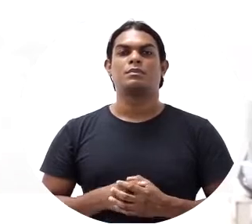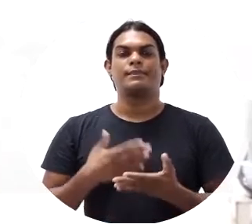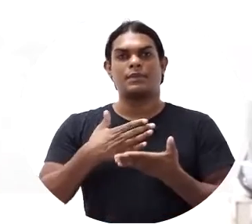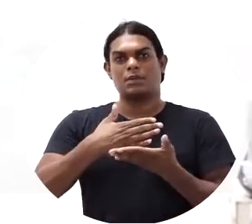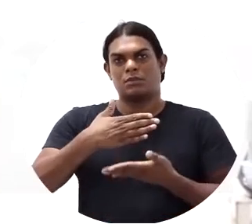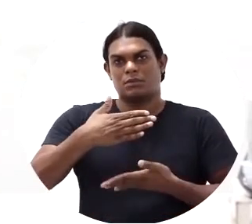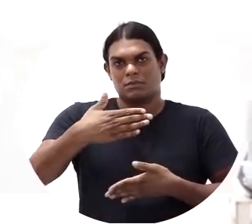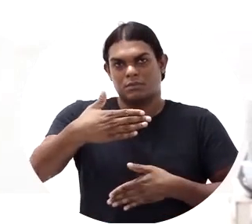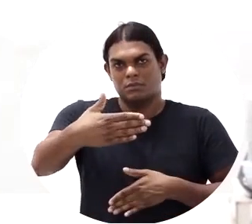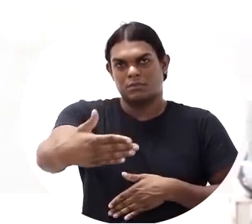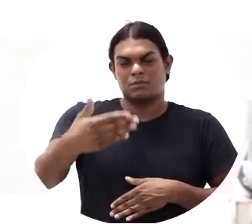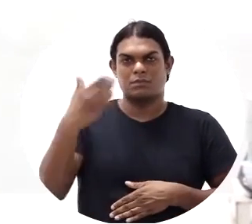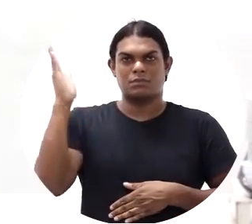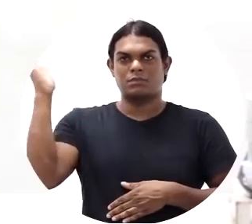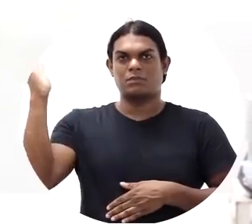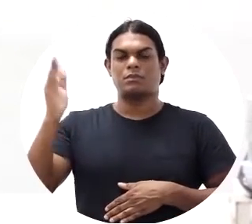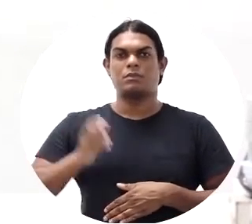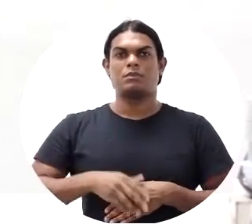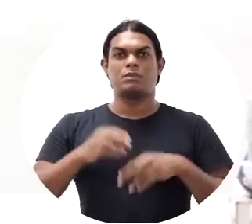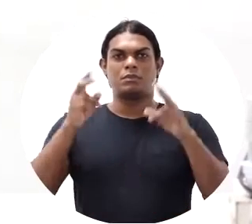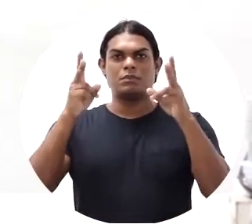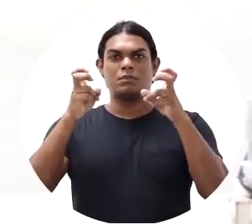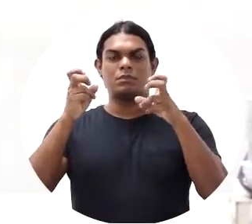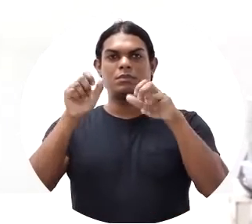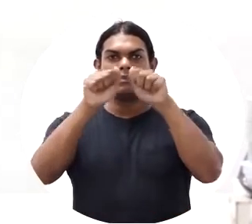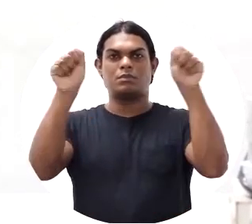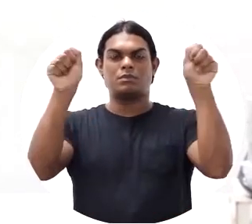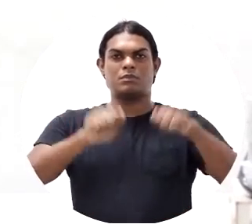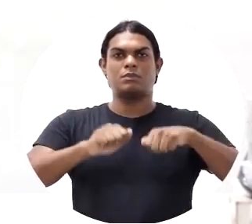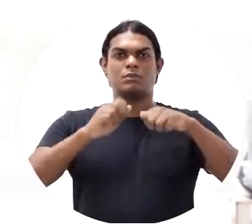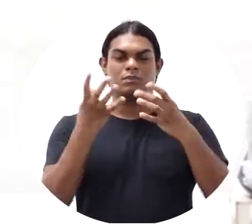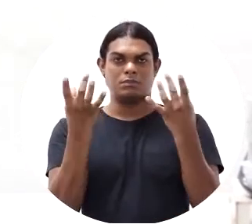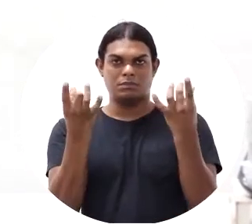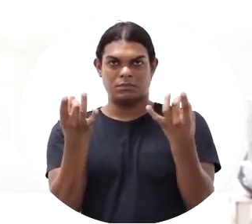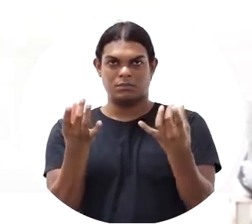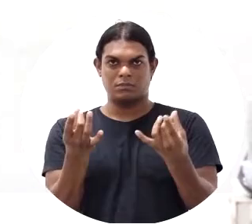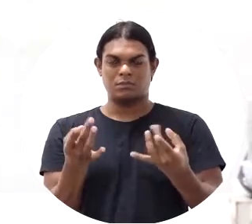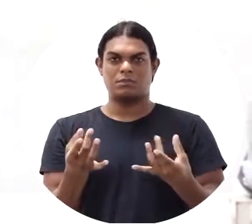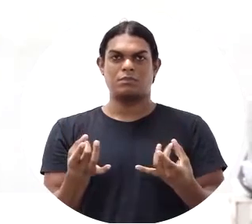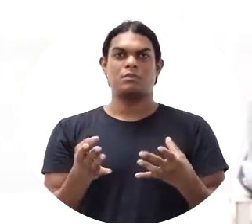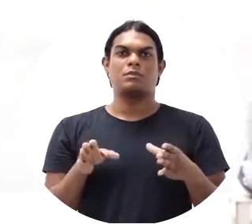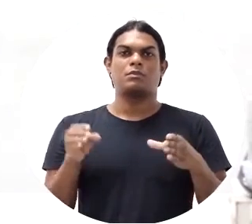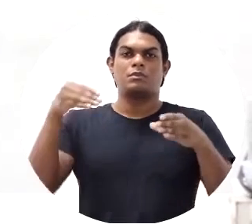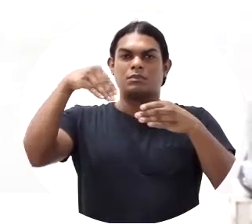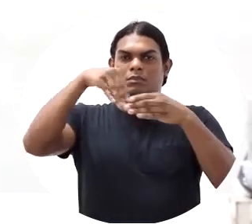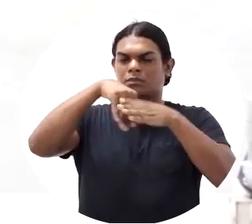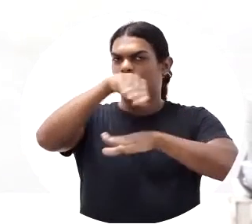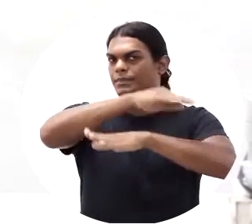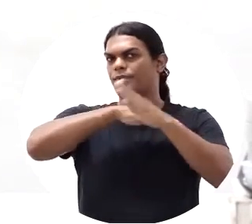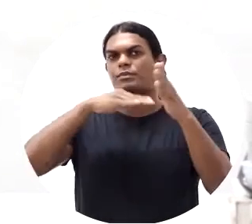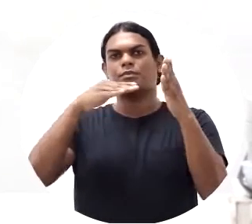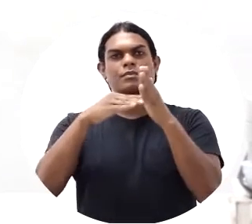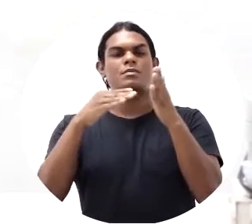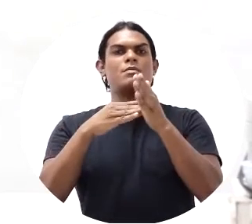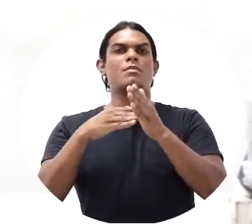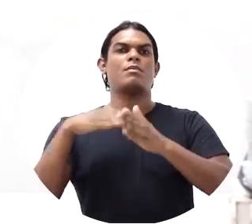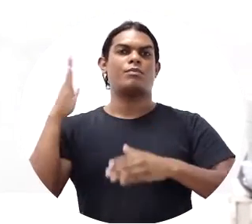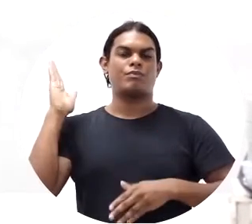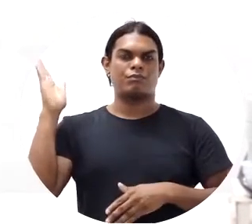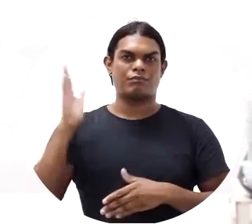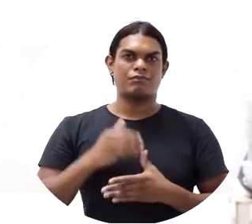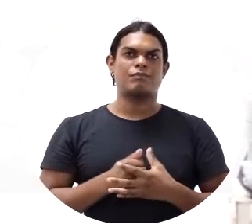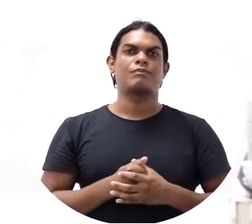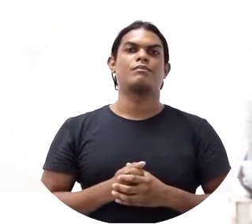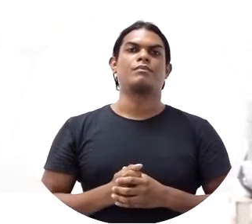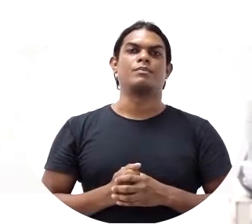Nesse próximo diagrama, a gente pode ver que o sistema de previsão de vendas, ele inclui tudo isso que está aí. E